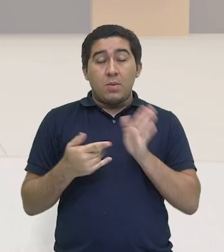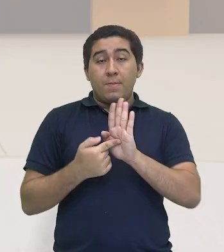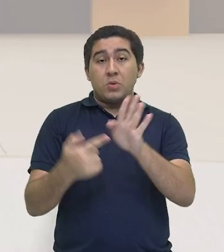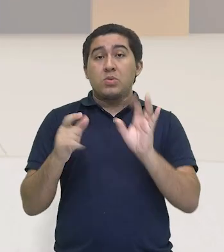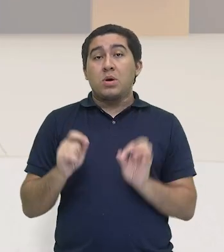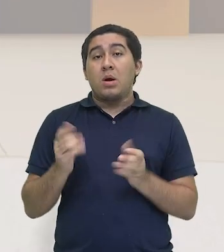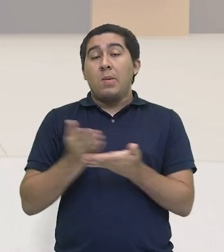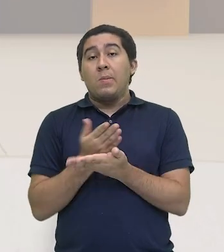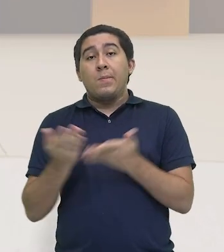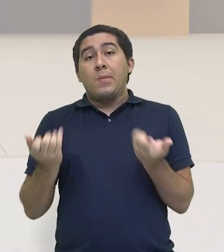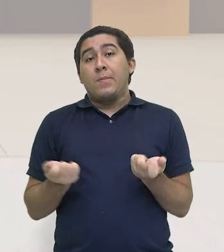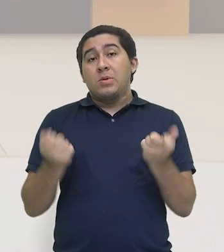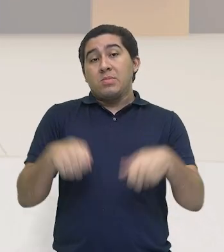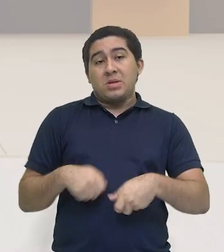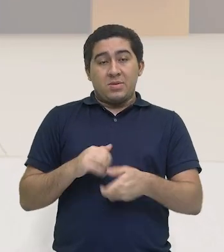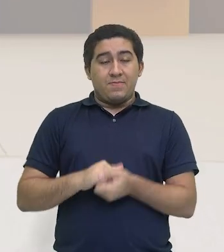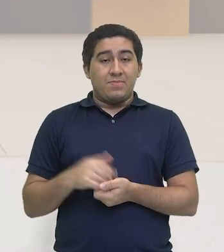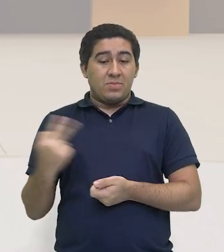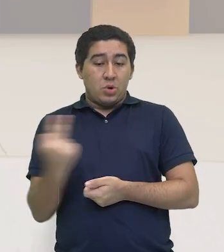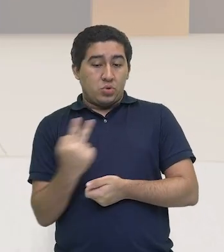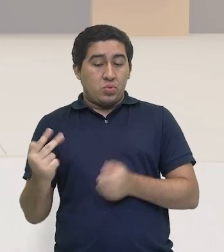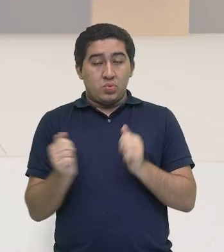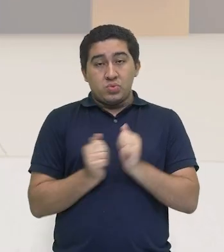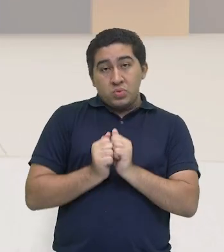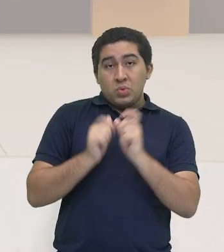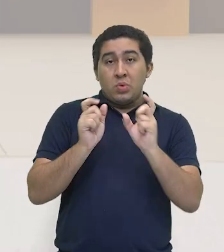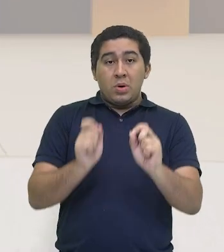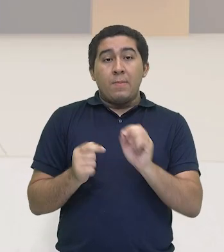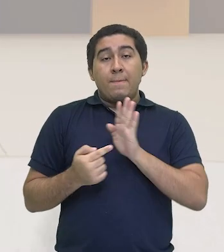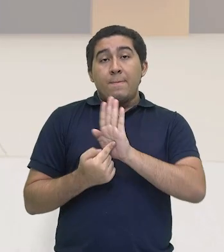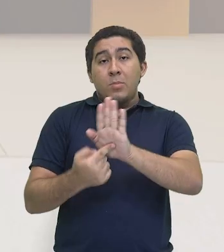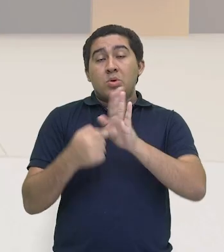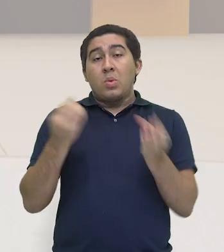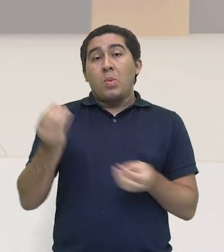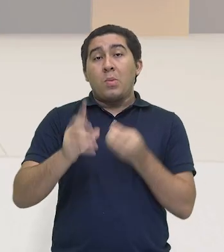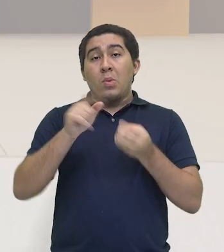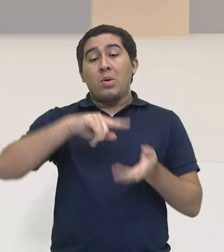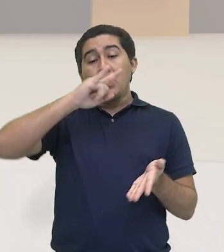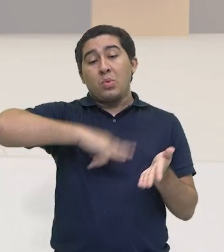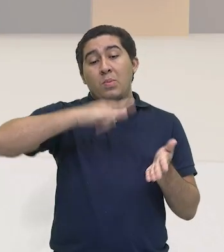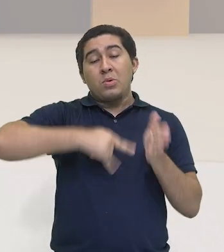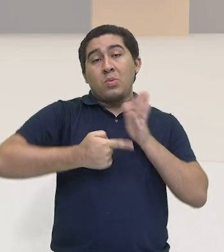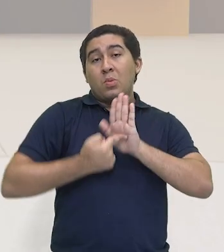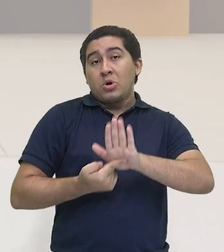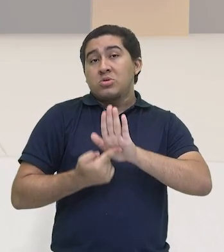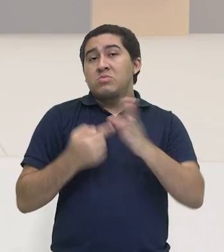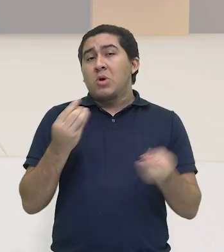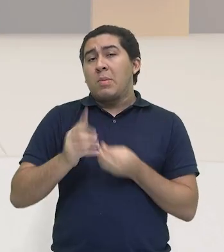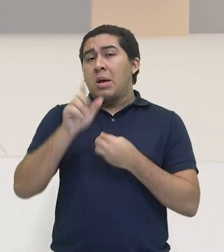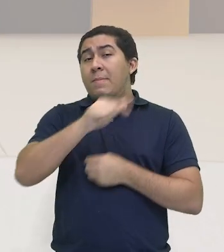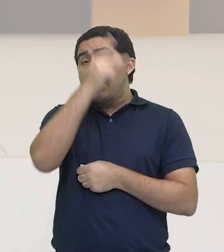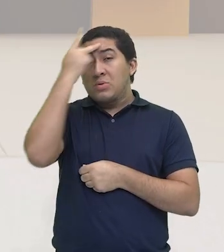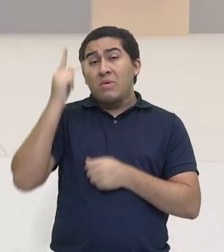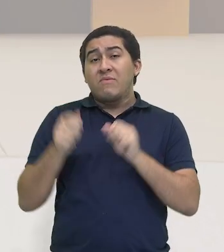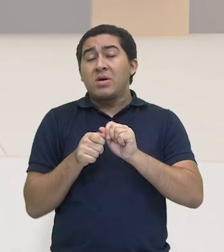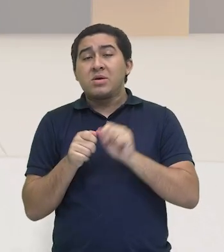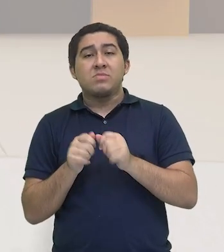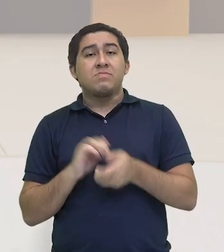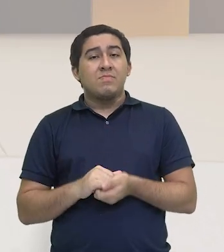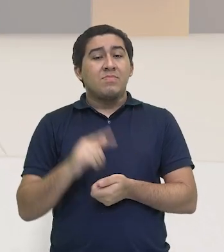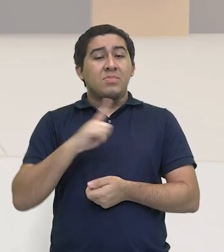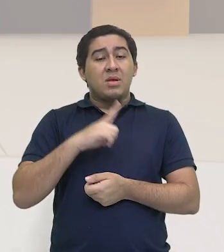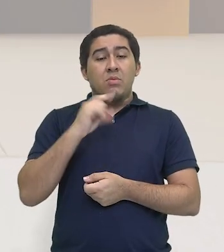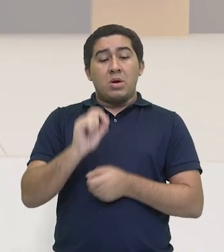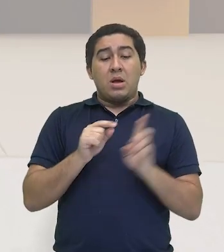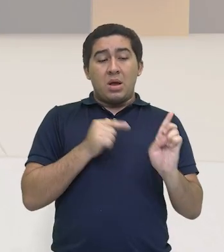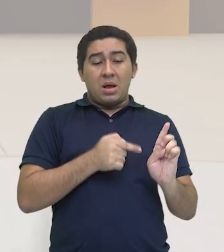algumas formas aí, eu e a professora Cláudia, né, de montar esse documentário. Como que as pessoas vão falar? Elas vão falar de si, vão falar